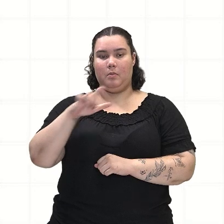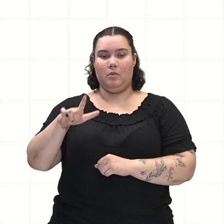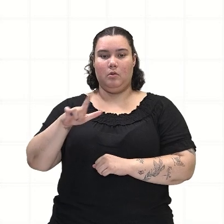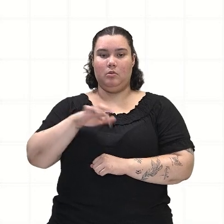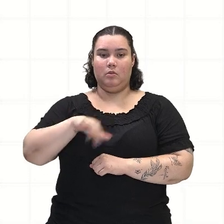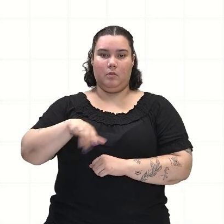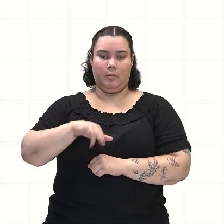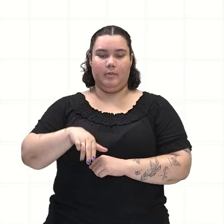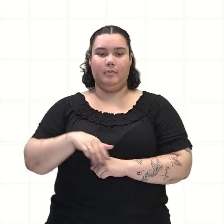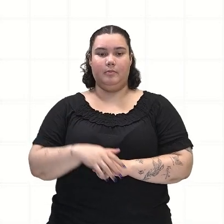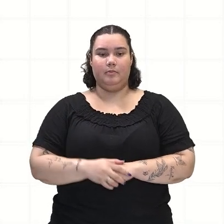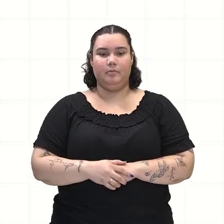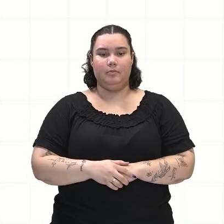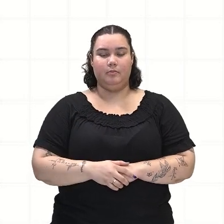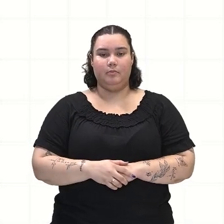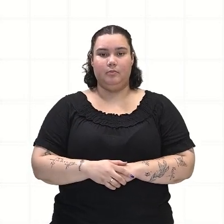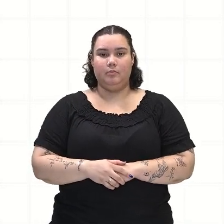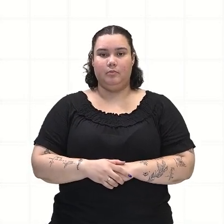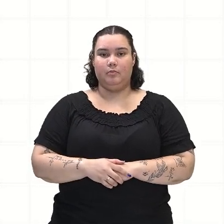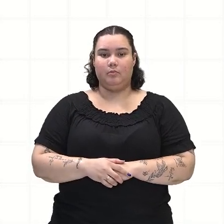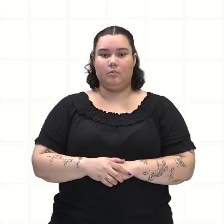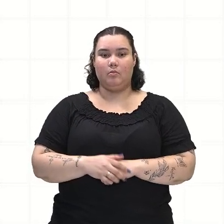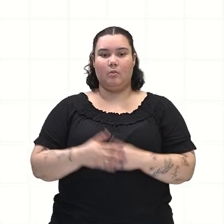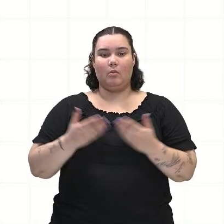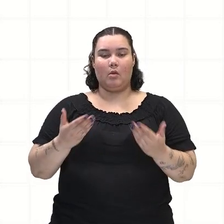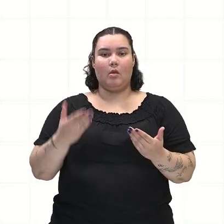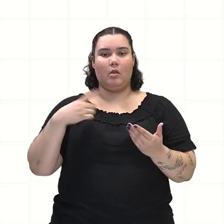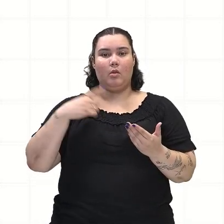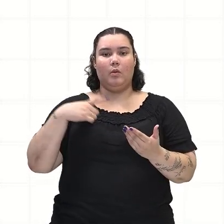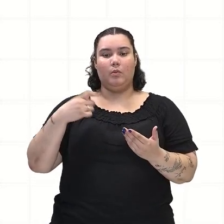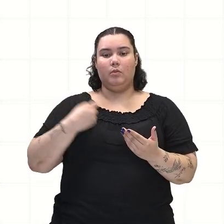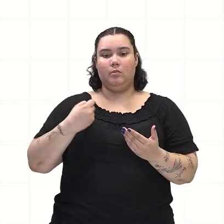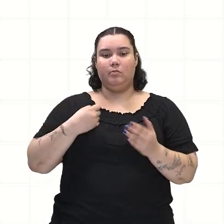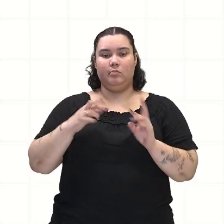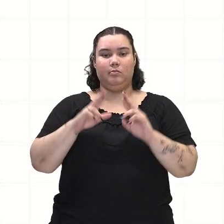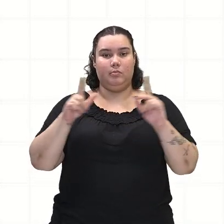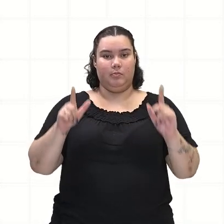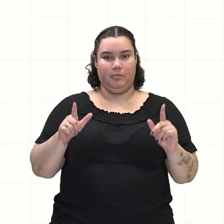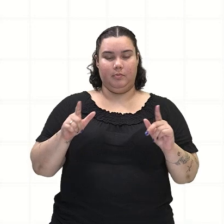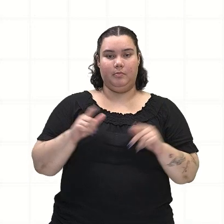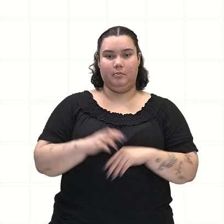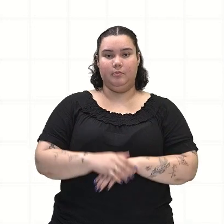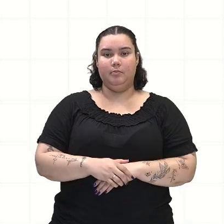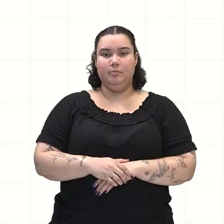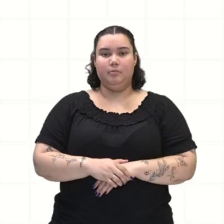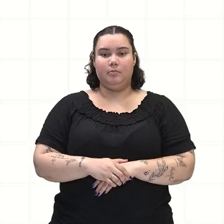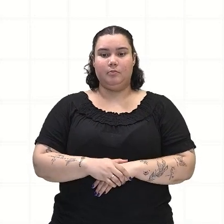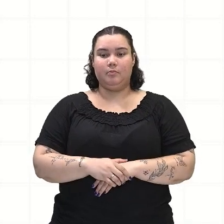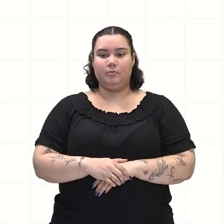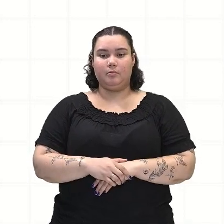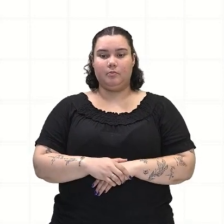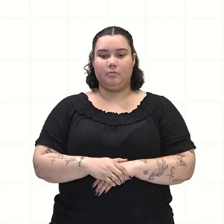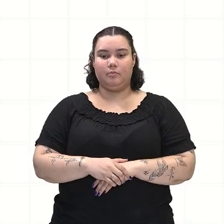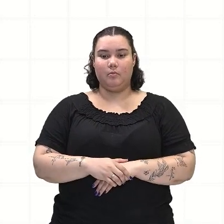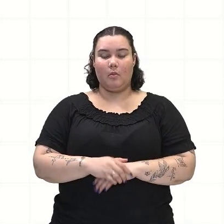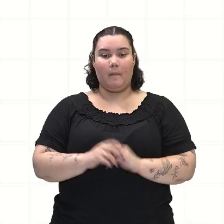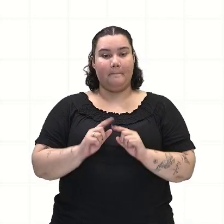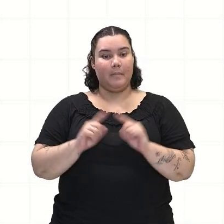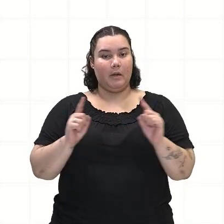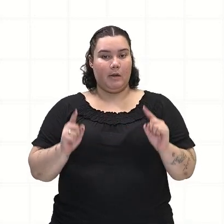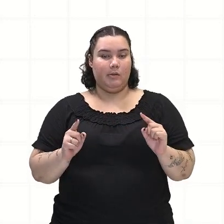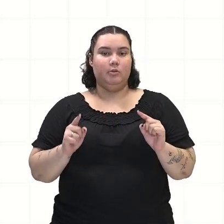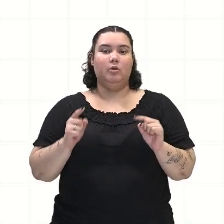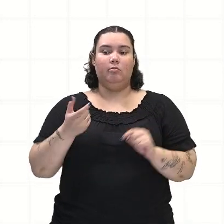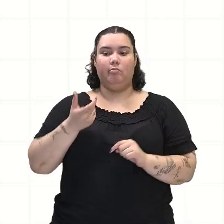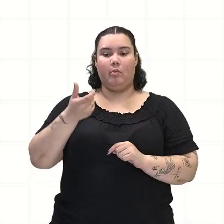seria um valor não próximo, né? Mas equivalente, tá bom? Equivalente, porém, a